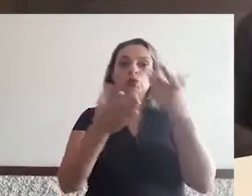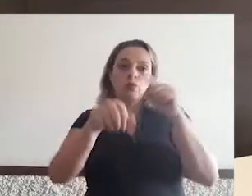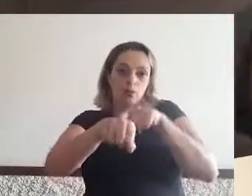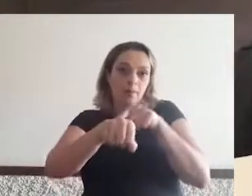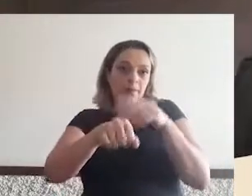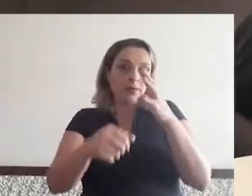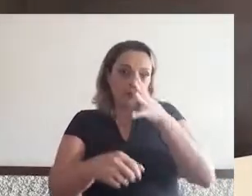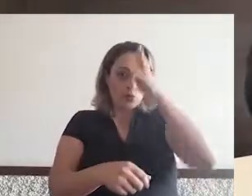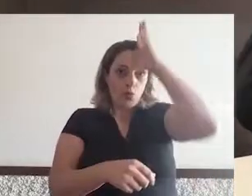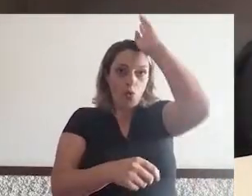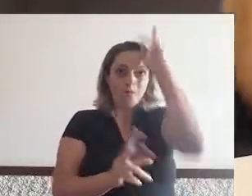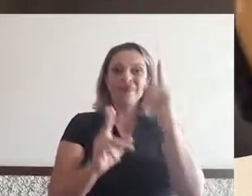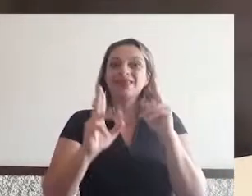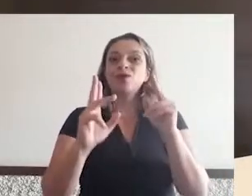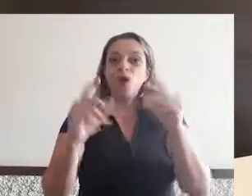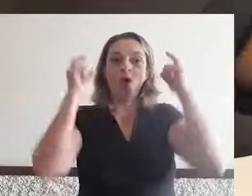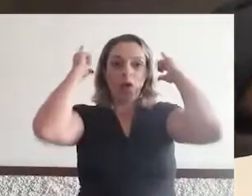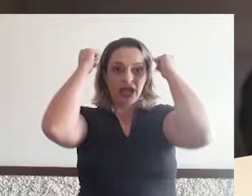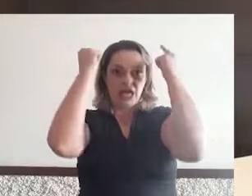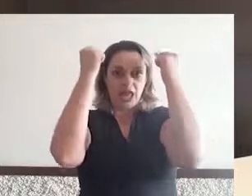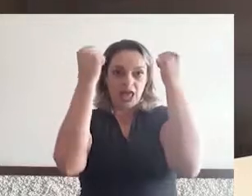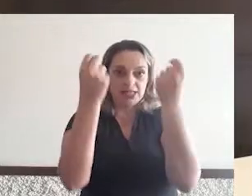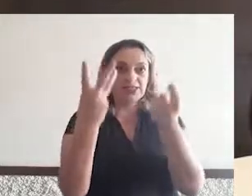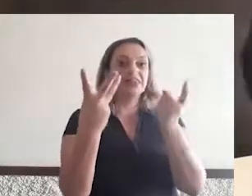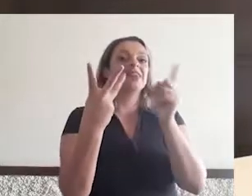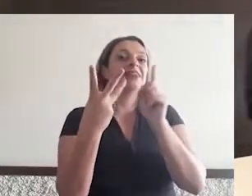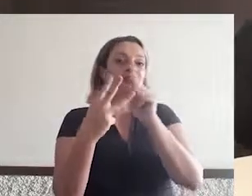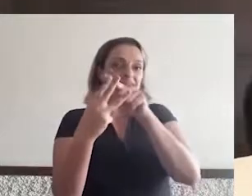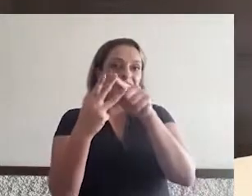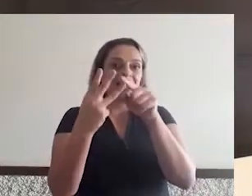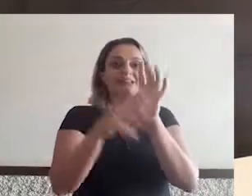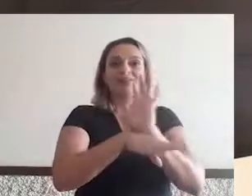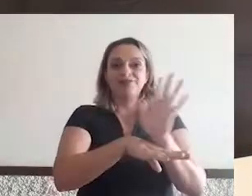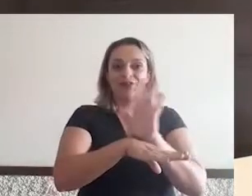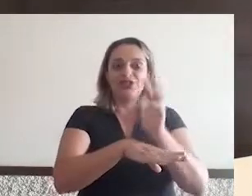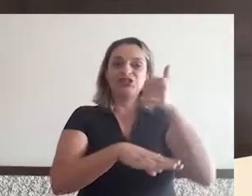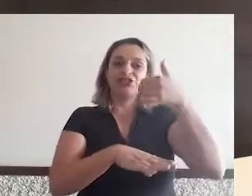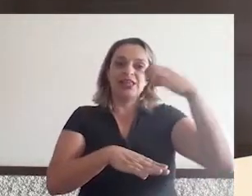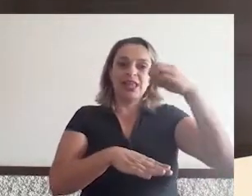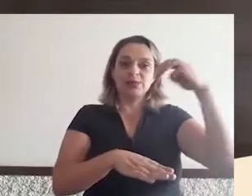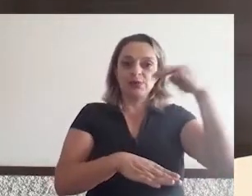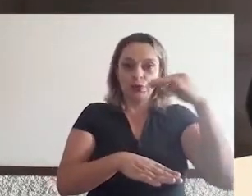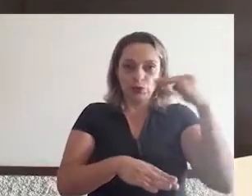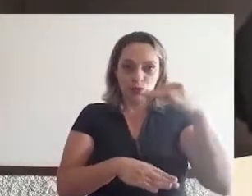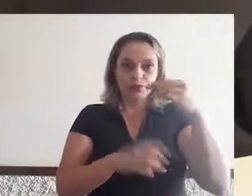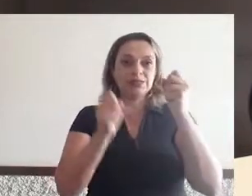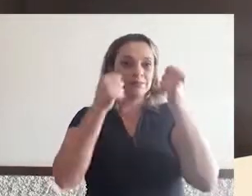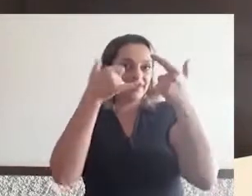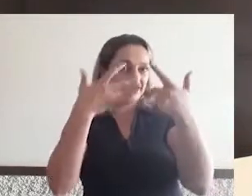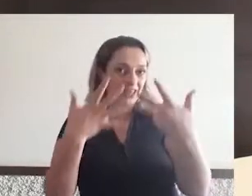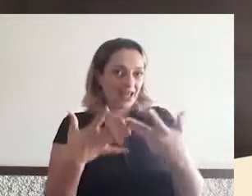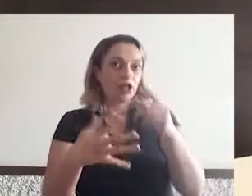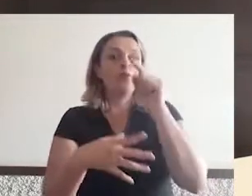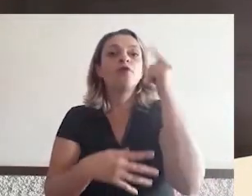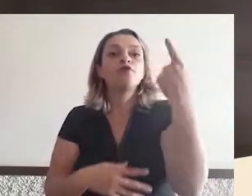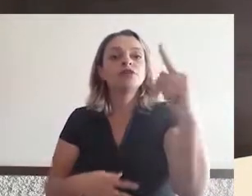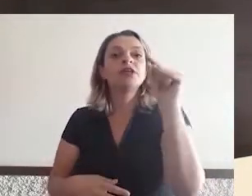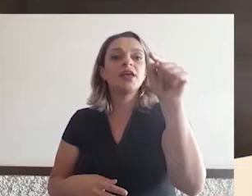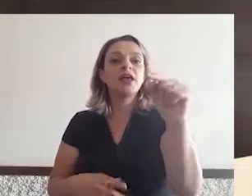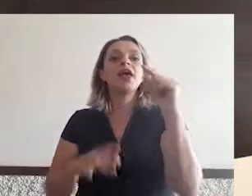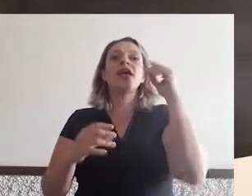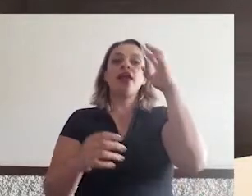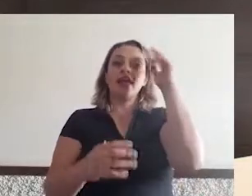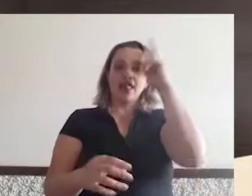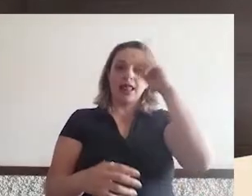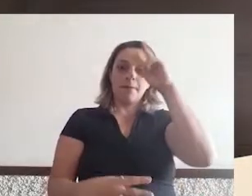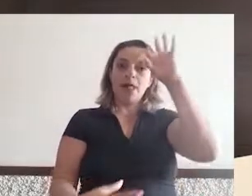Roma, assim como nós fizemos com a Grécia. Nós teremos 3 aulas, 3 vídeos de 10 minutos, para você revisar aquilo que é